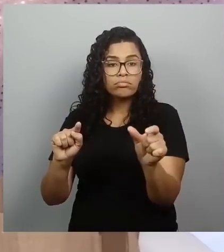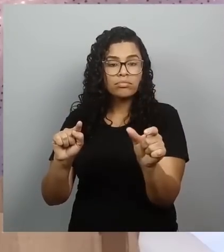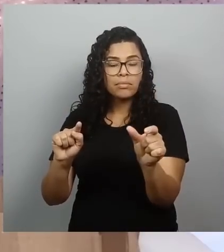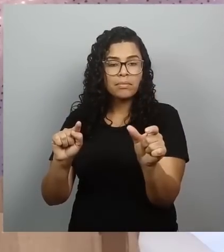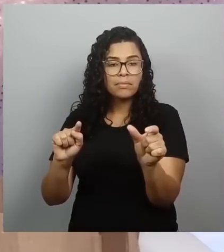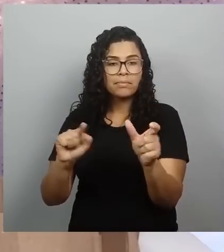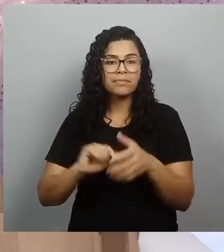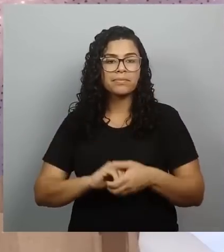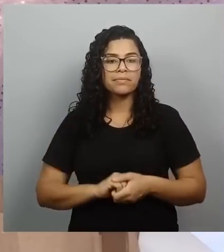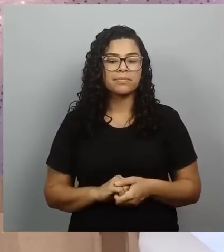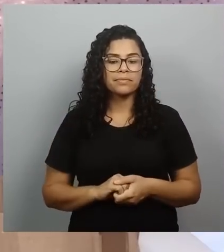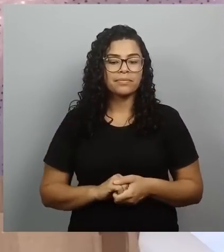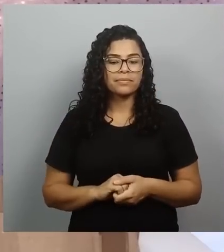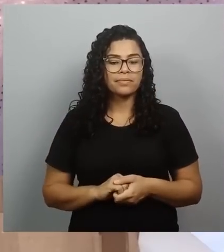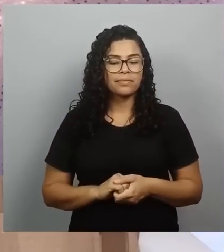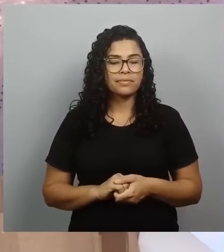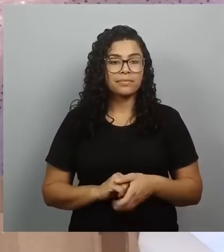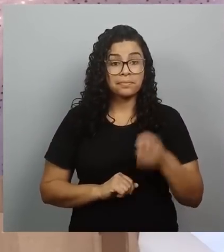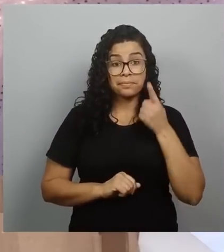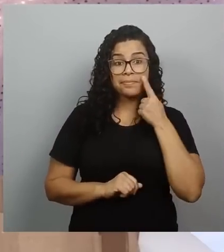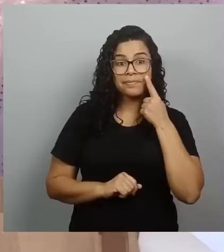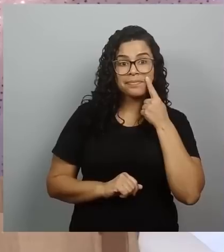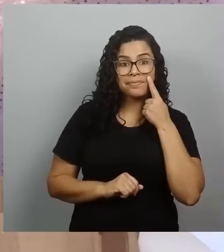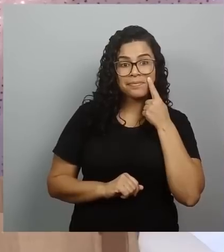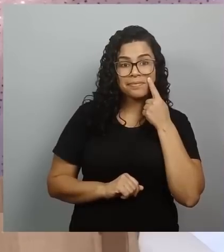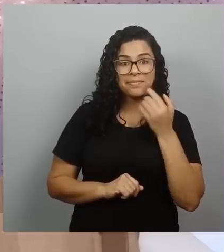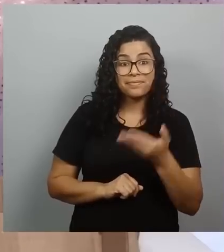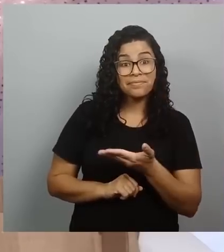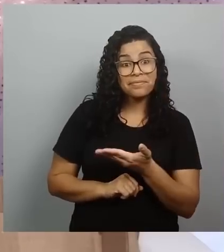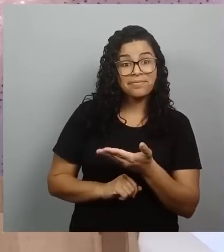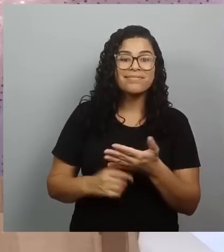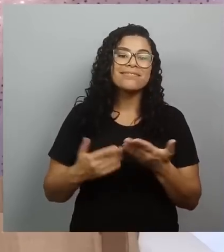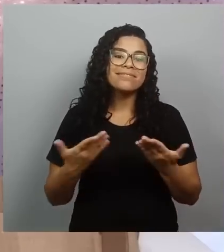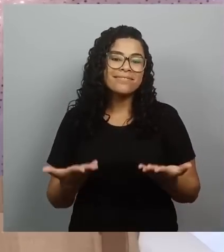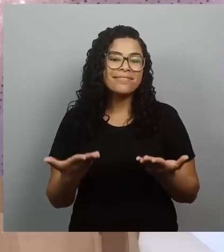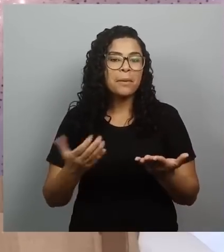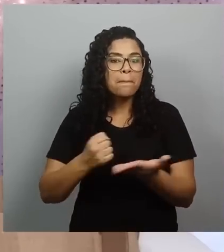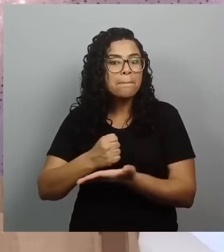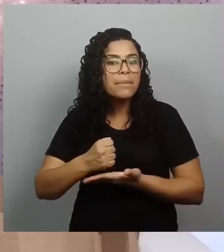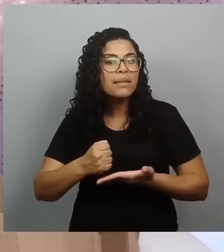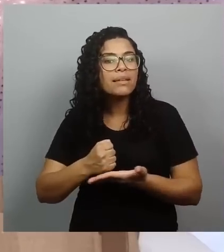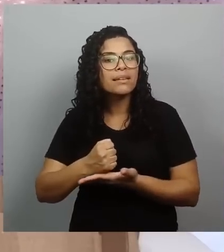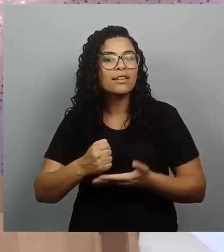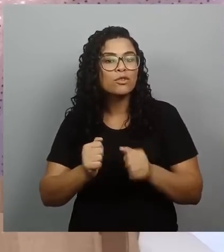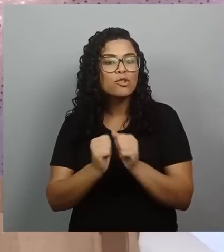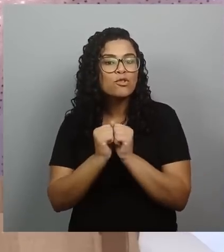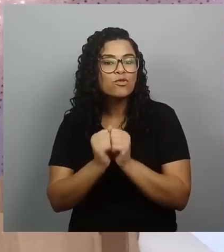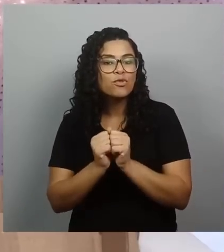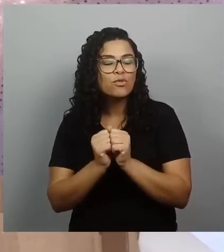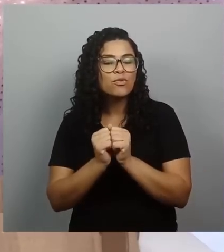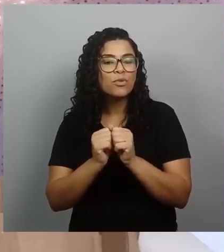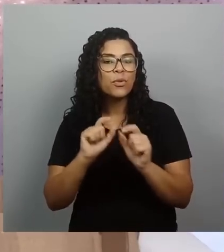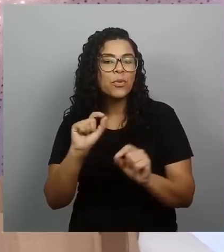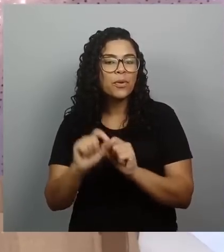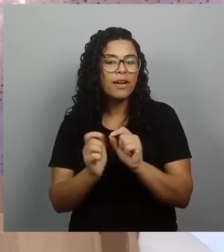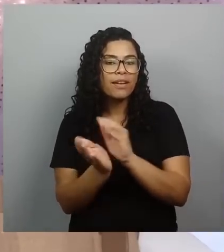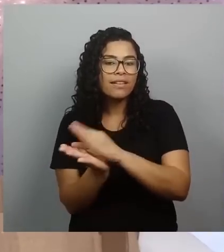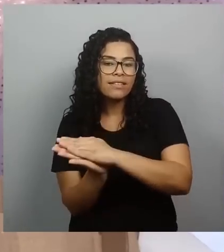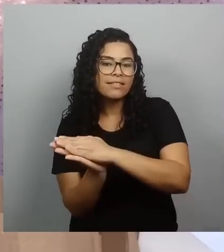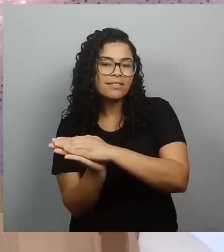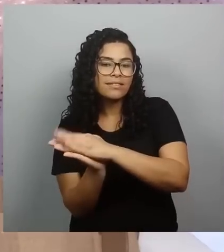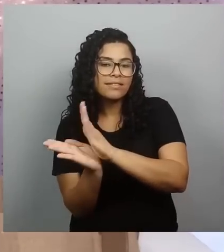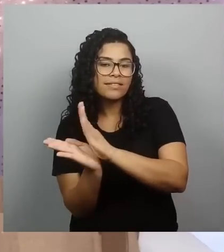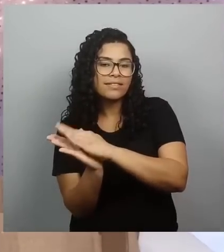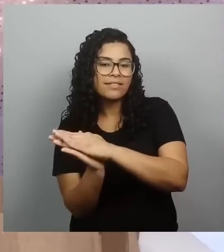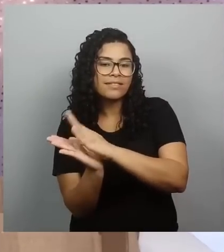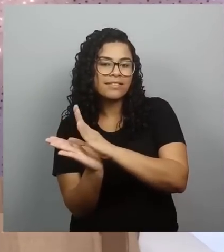1/3 do papelão. Veja, e assim já se tornou a base e o lançador.